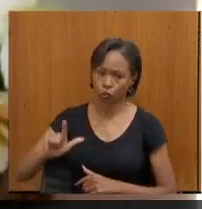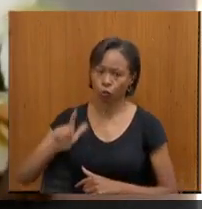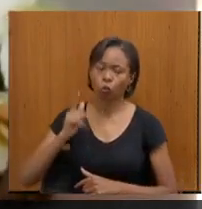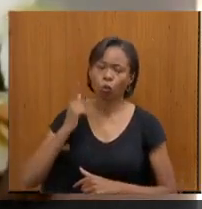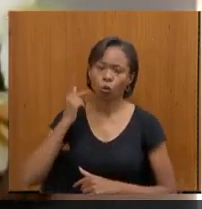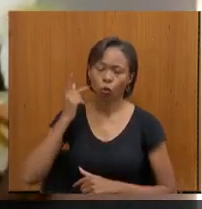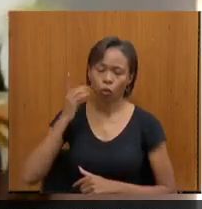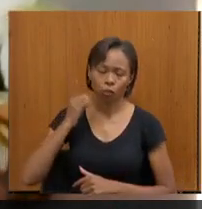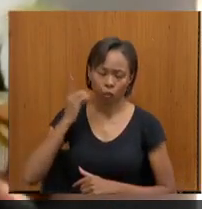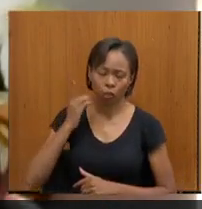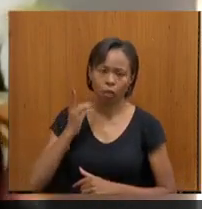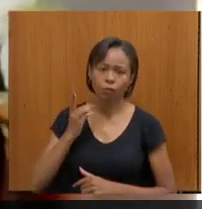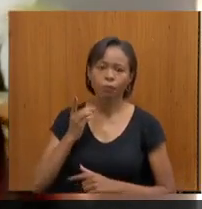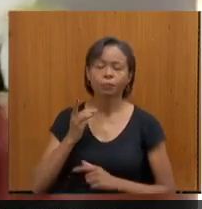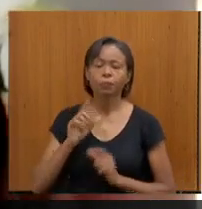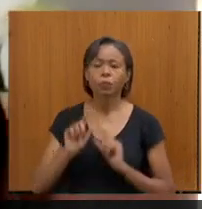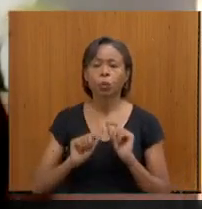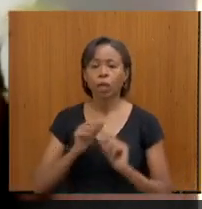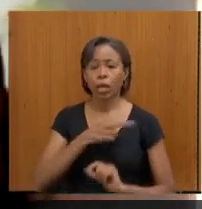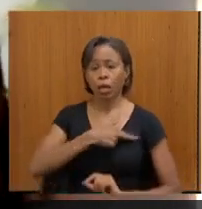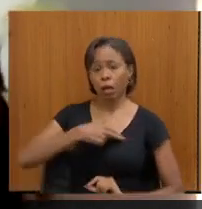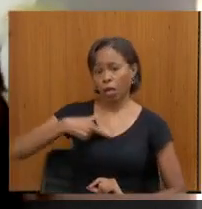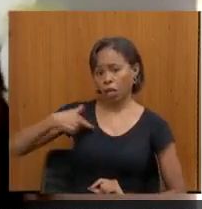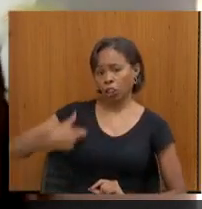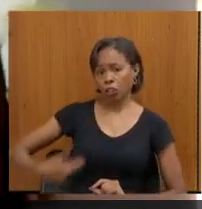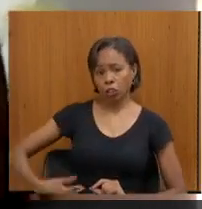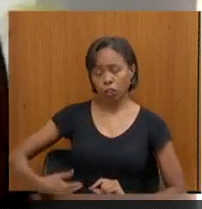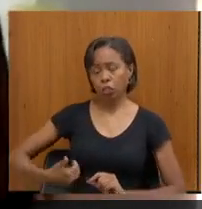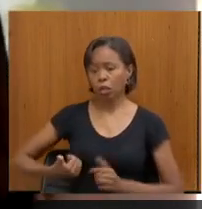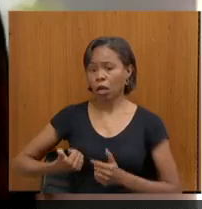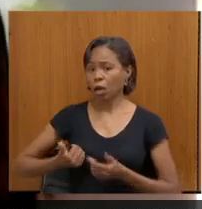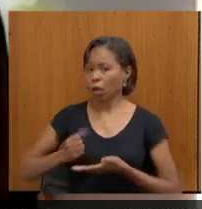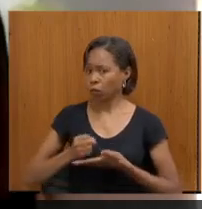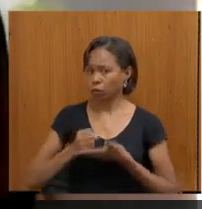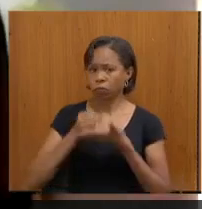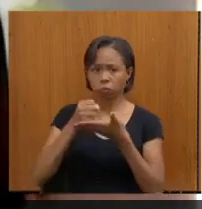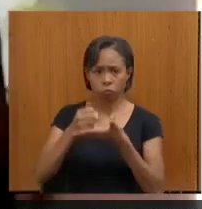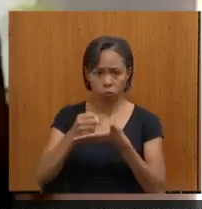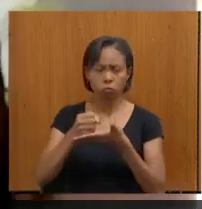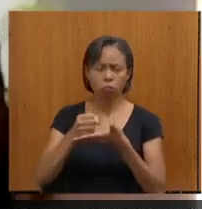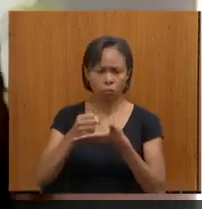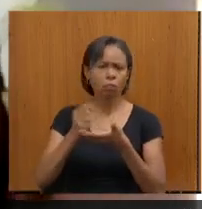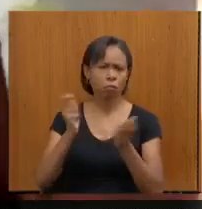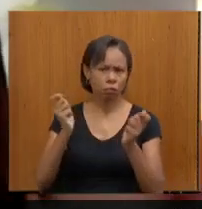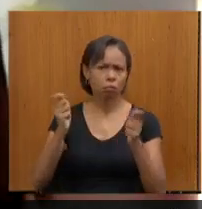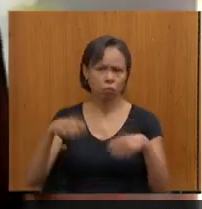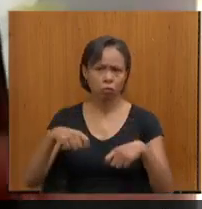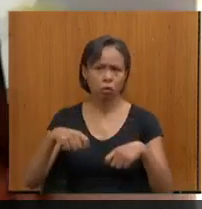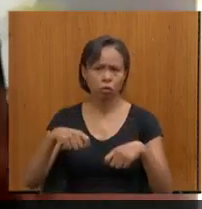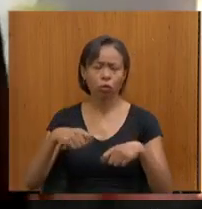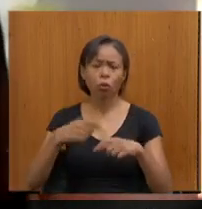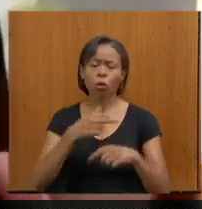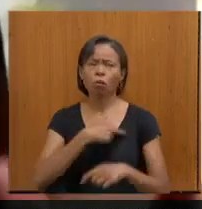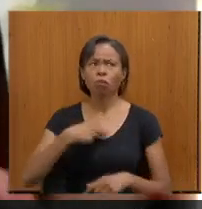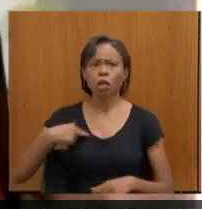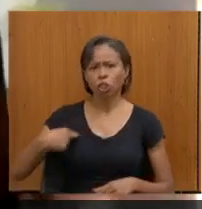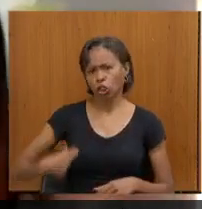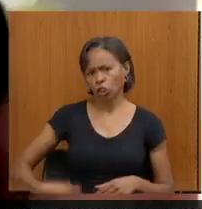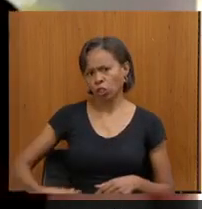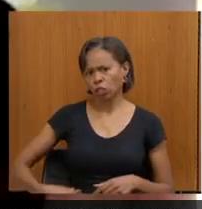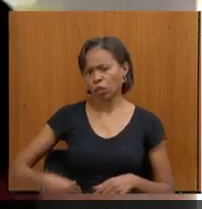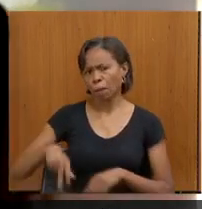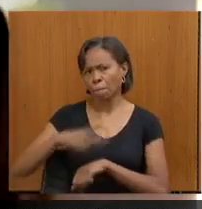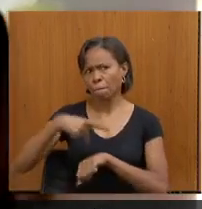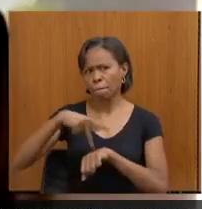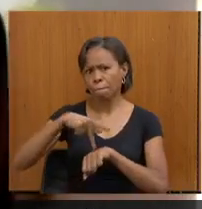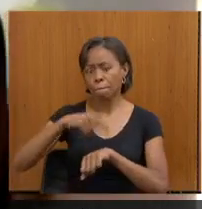ou uma colaboração que a China pode dar na é o país mais avançado talvez na